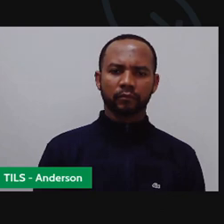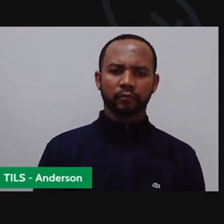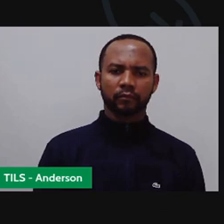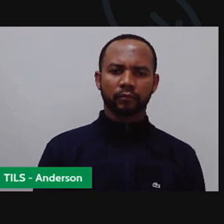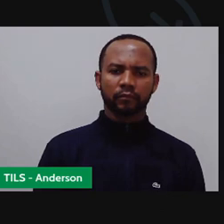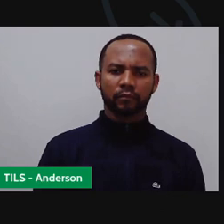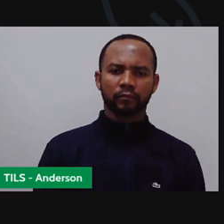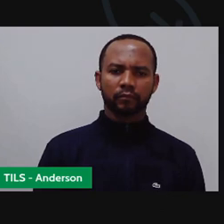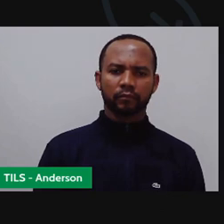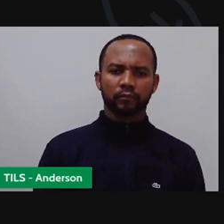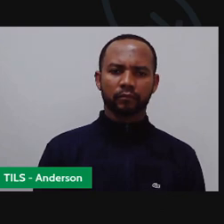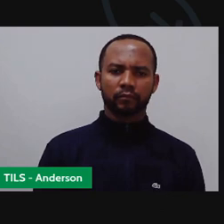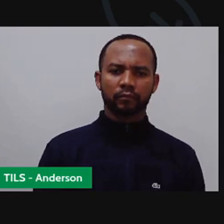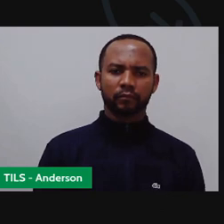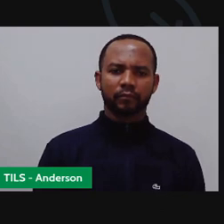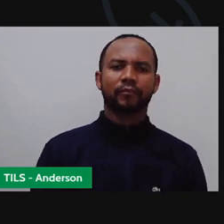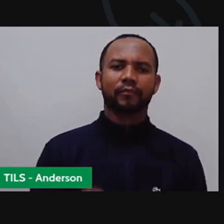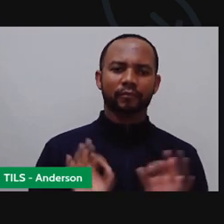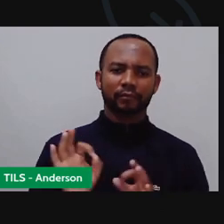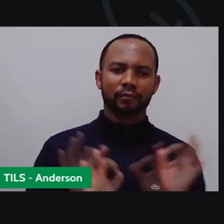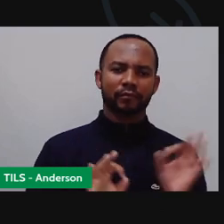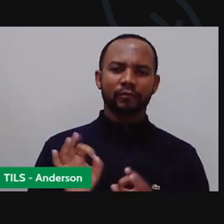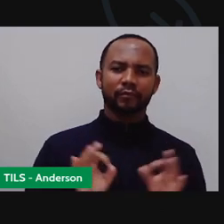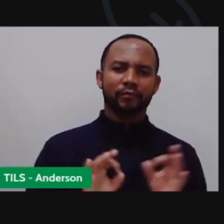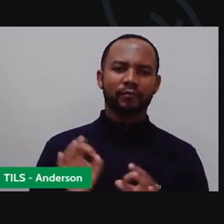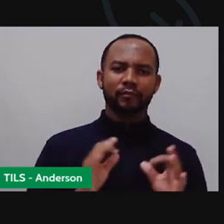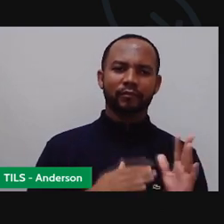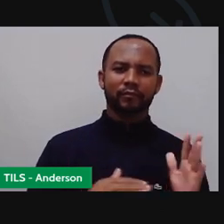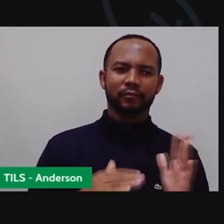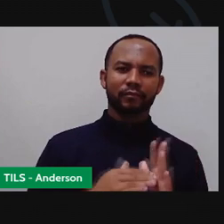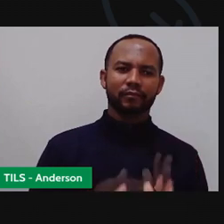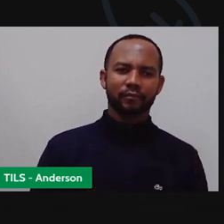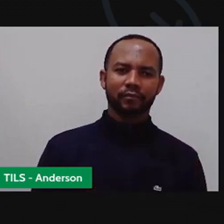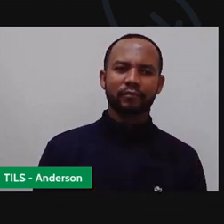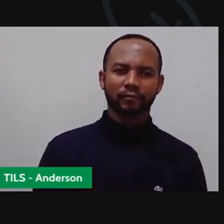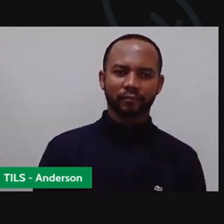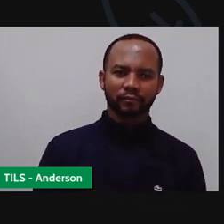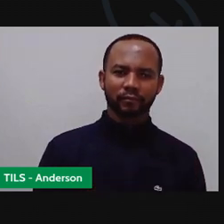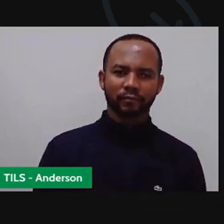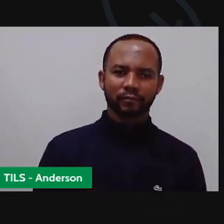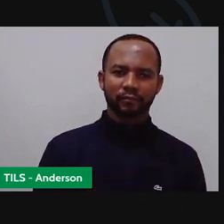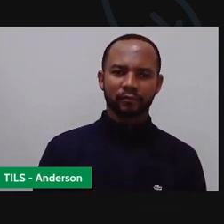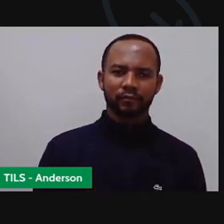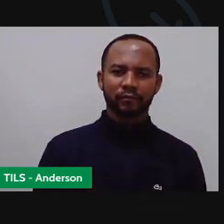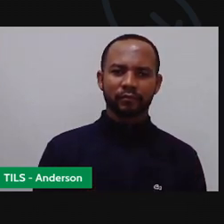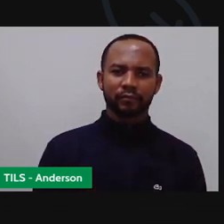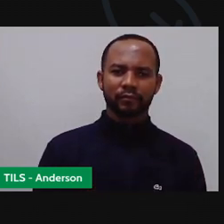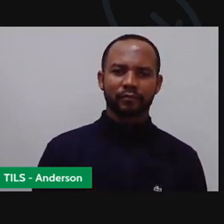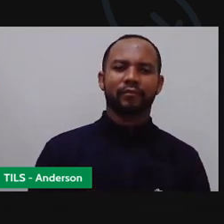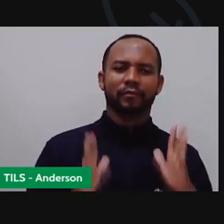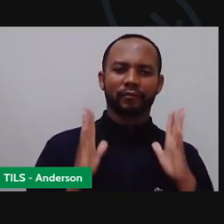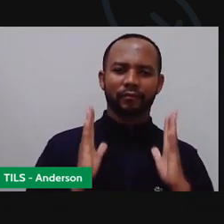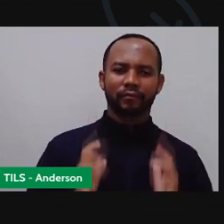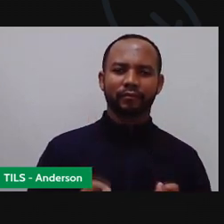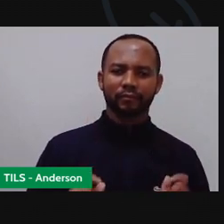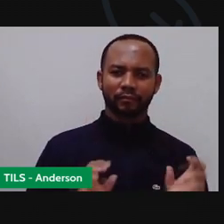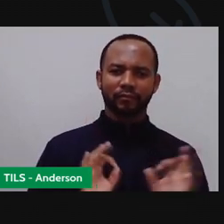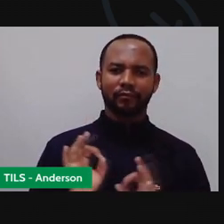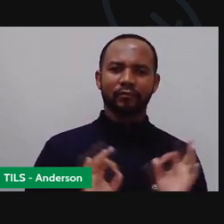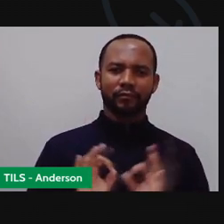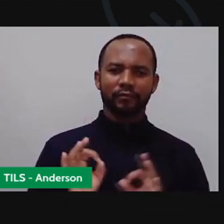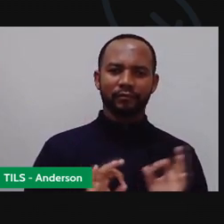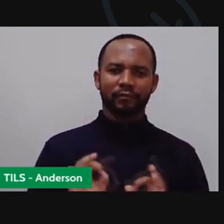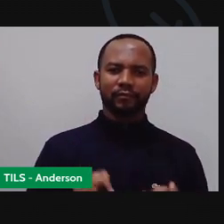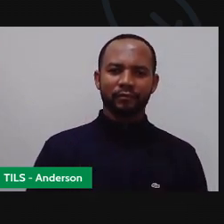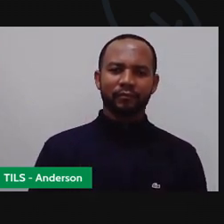local para não ficar tudo sujo, não é isso? Pronto. Tudo que a gente já utilizou, a gente vai o quê? Colocando do ladinho aqui, porque a gente não vai usar mais agora.